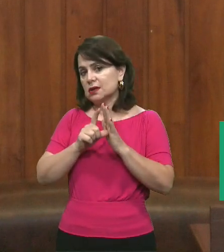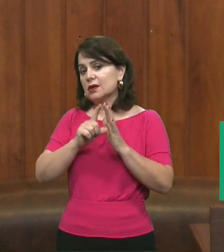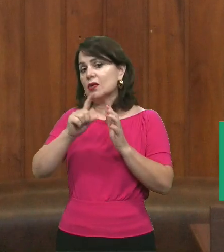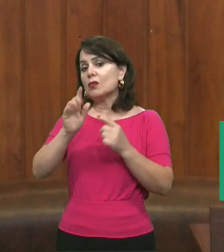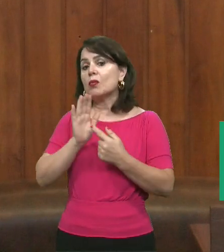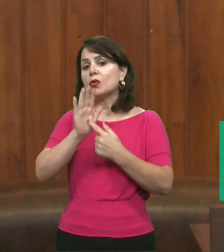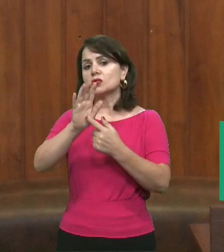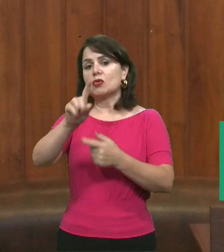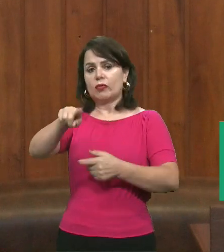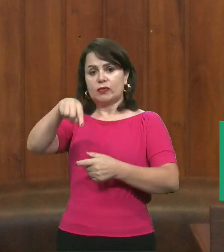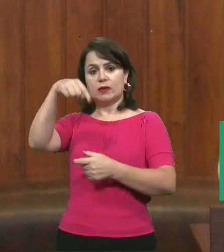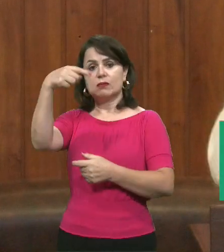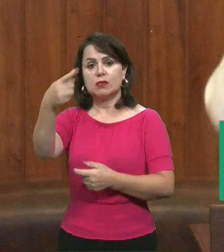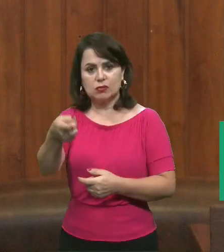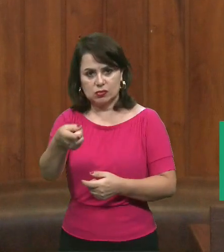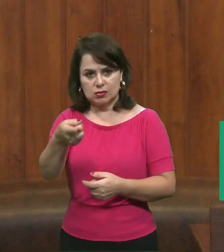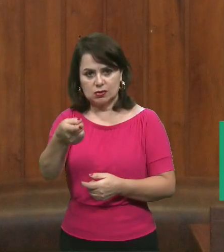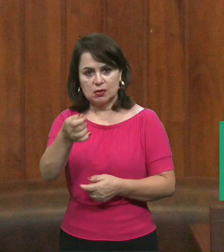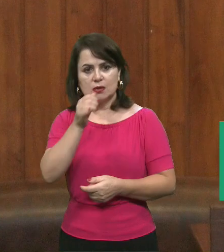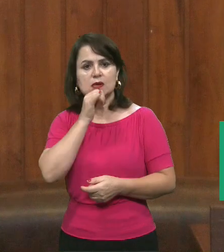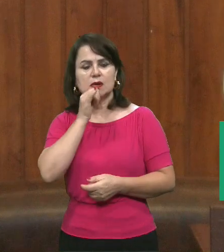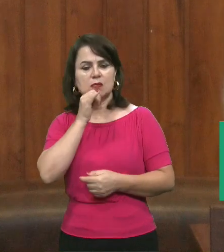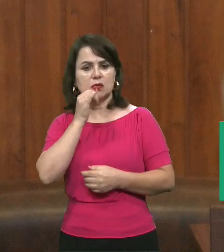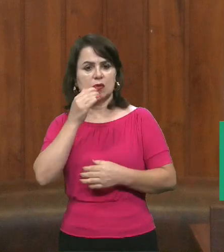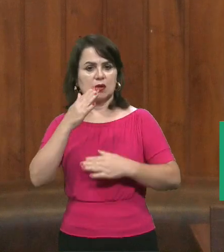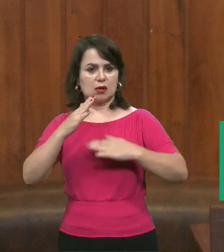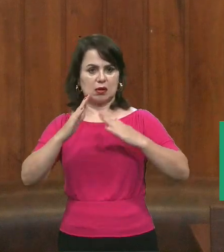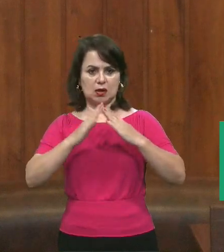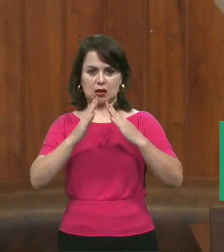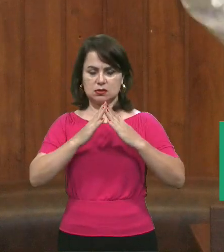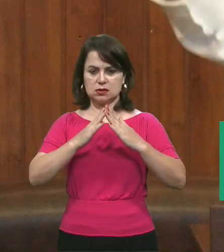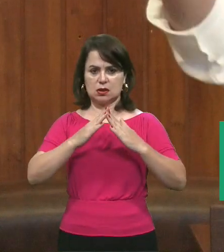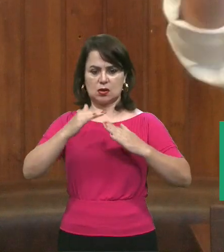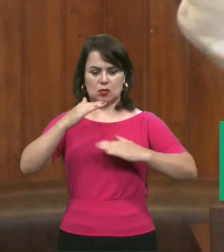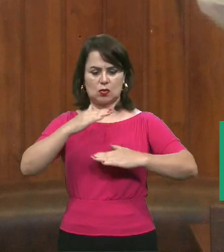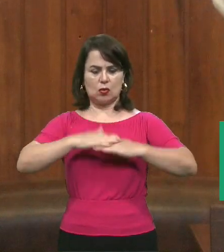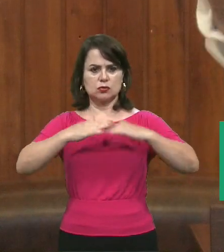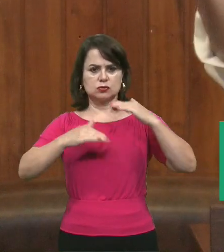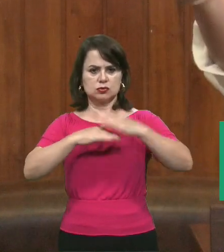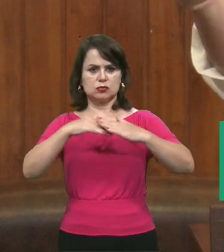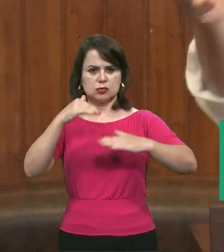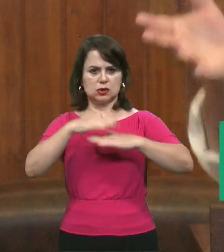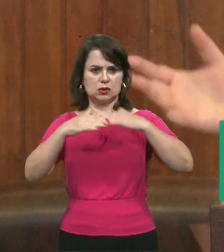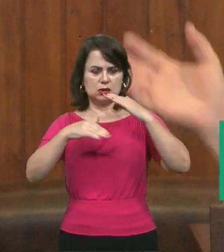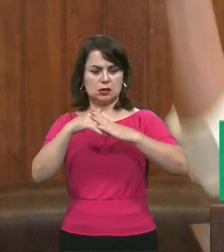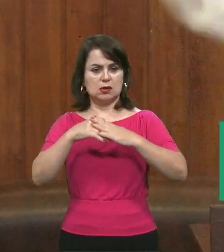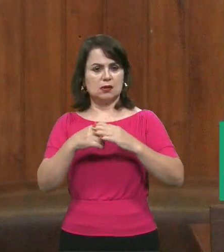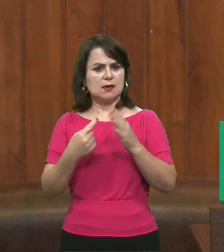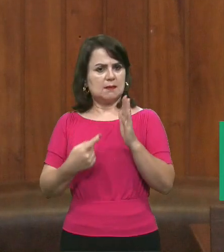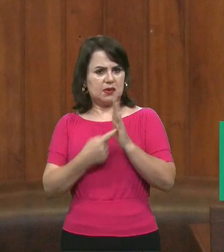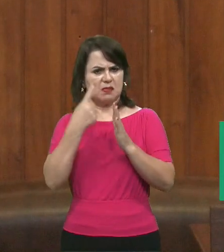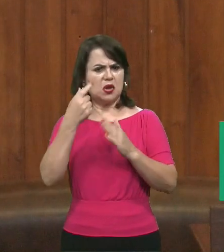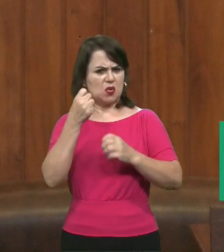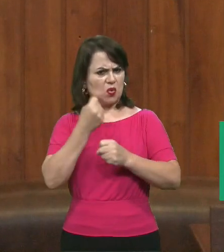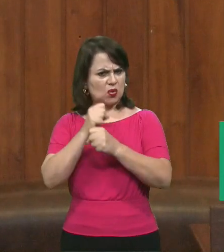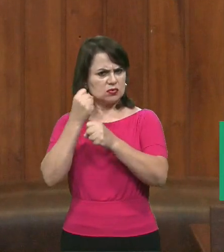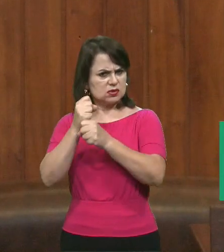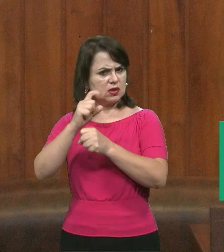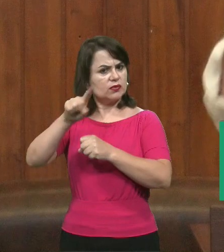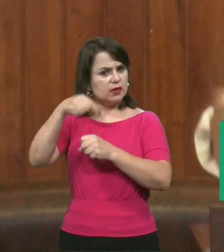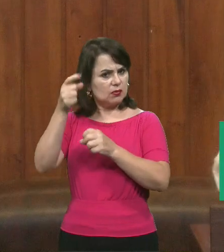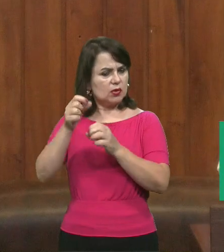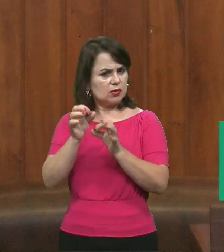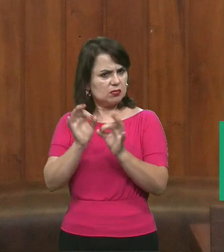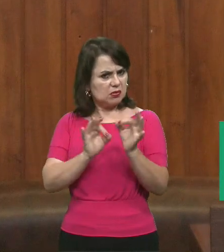após. Eu vou fazer uma casa, você vai fazer uma casa, Ronaldo? Você não vai, não faz projeto, você faz a casa. Depois você faz o projeto. É o que